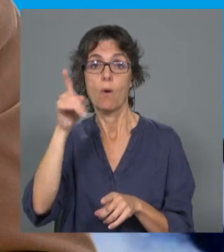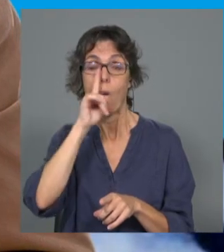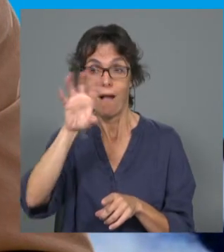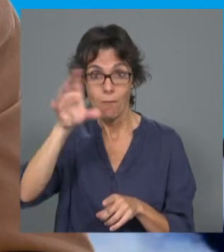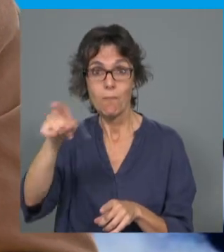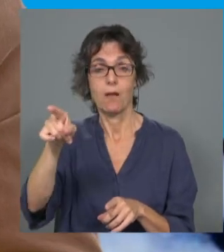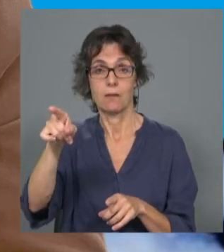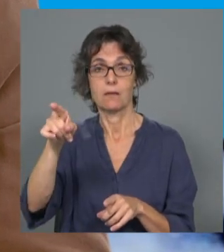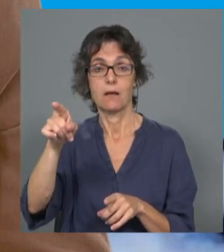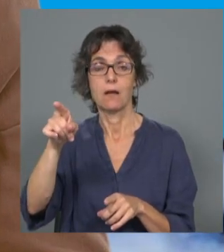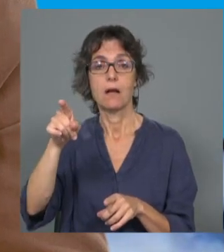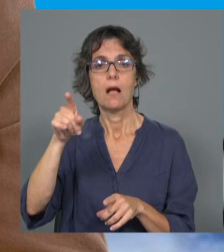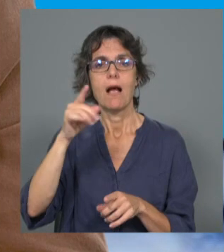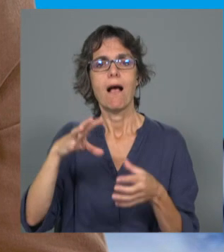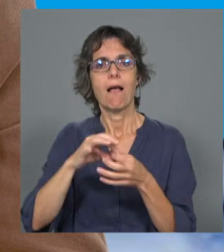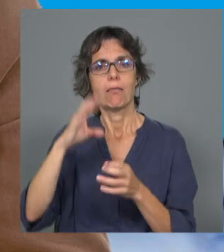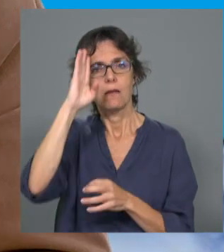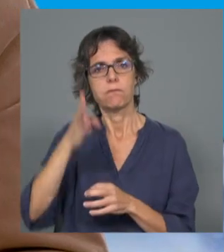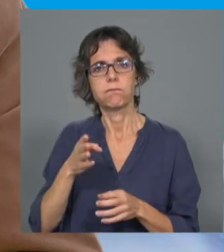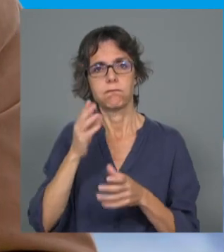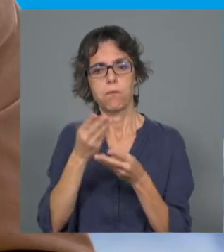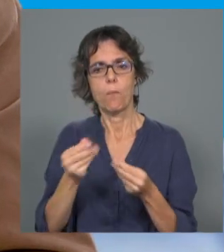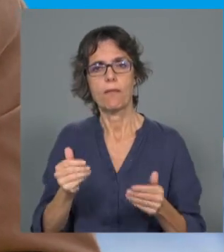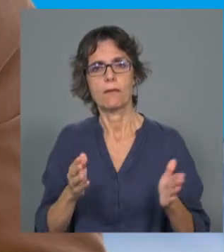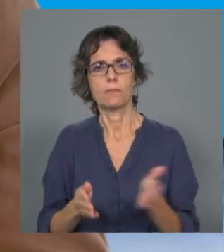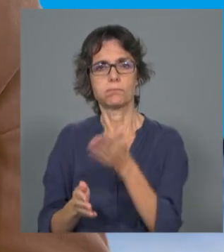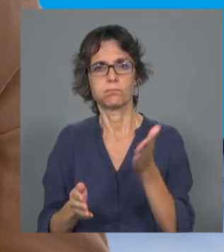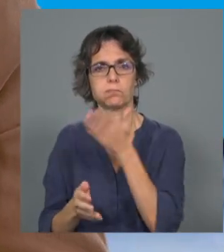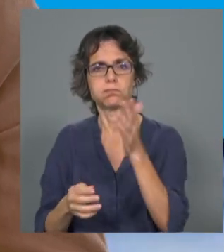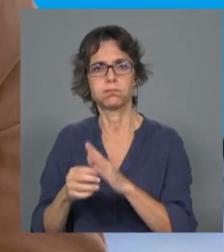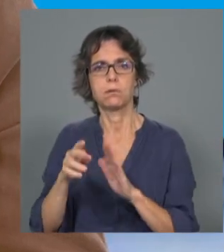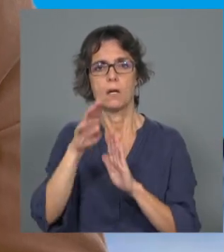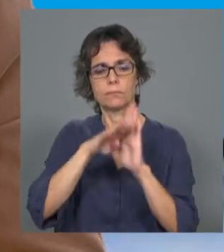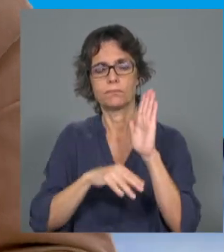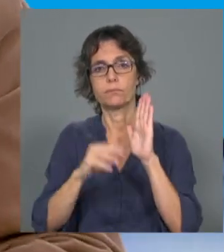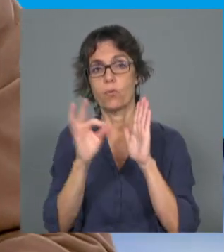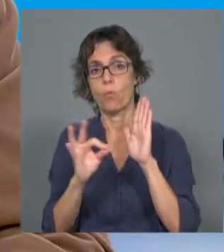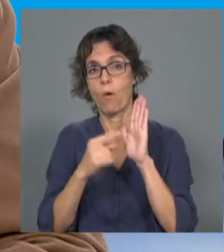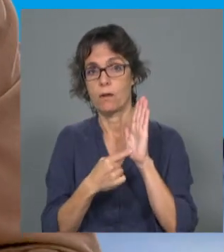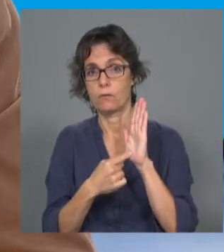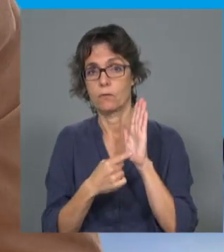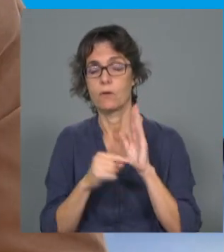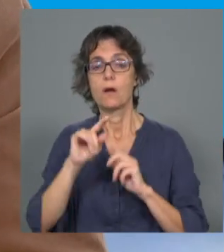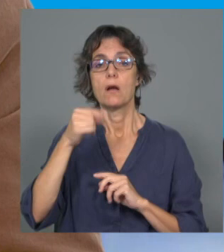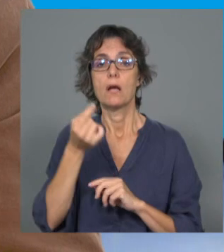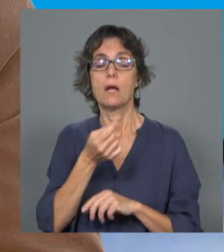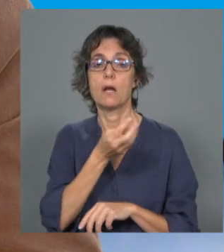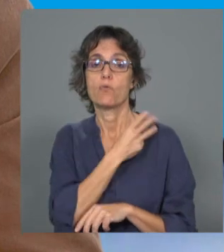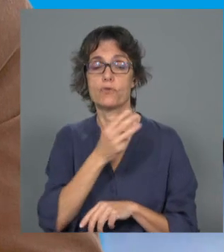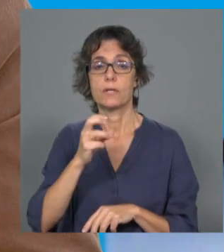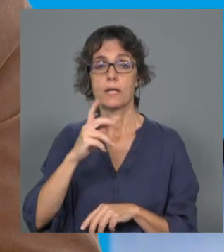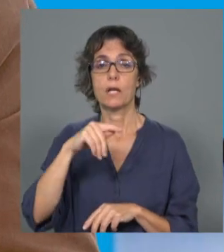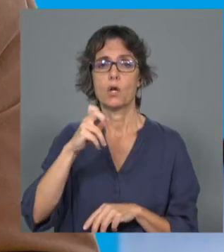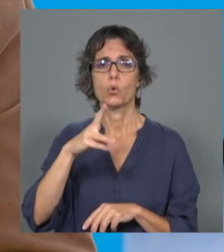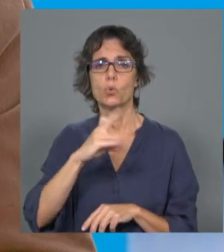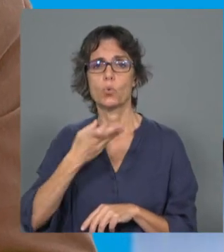da Ucrânia, não é? E dos poucos que têm uma missão militar permanente, não? O general Krödling.